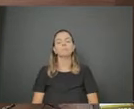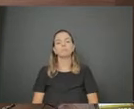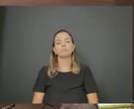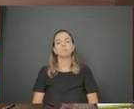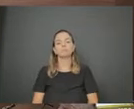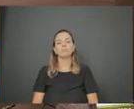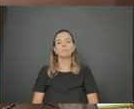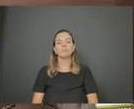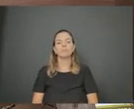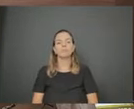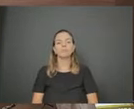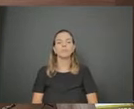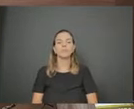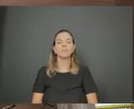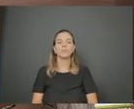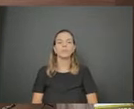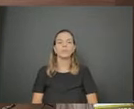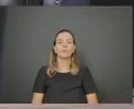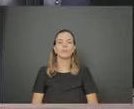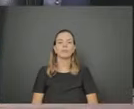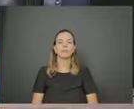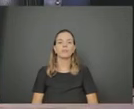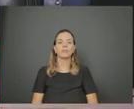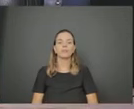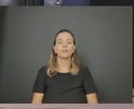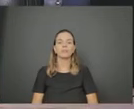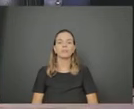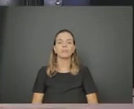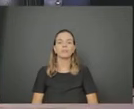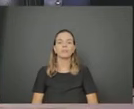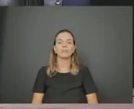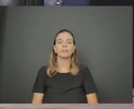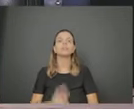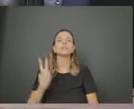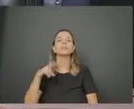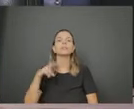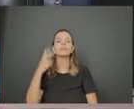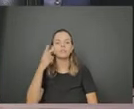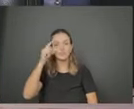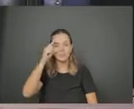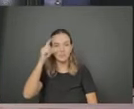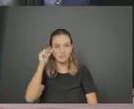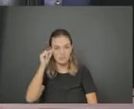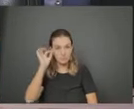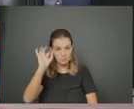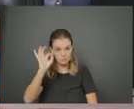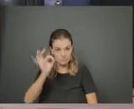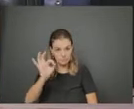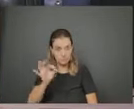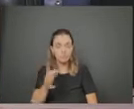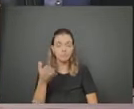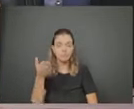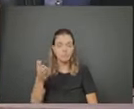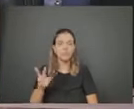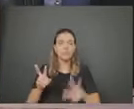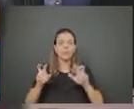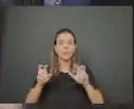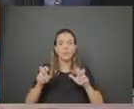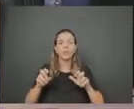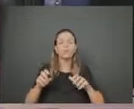O vereador Mauro Bobato, né? É isso? Em relação à muralha digital, realmente nós